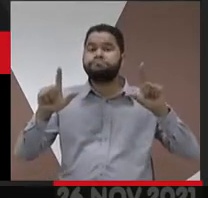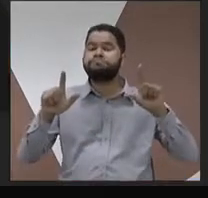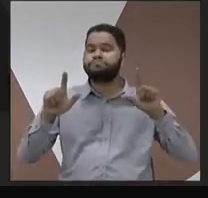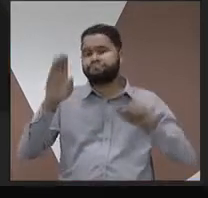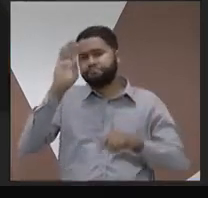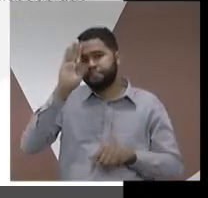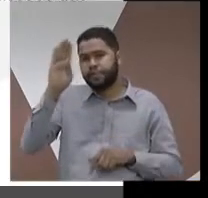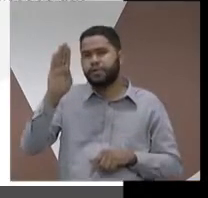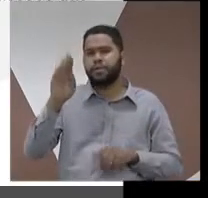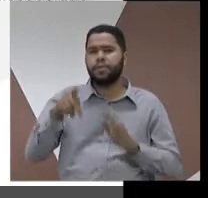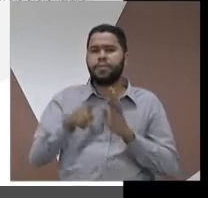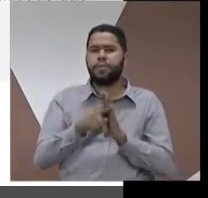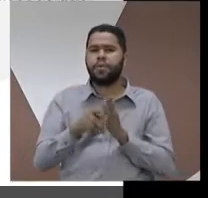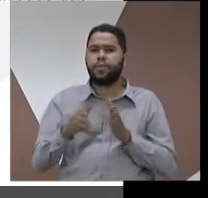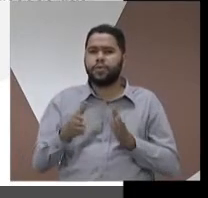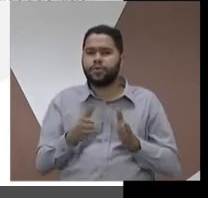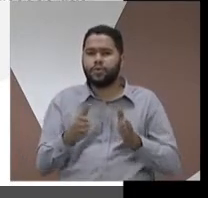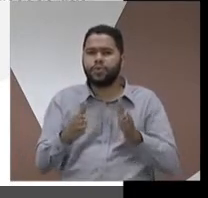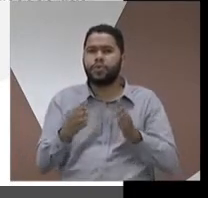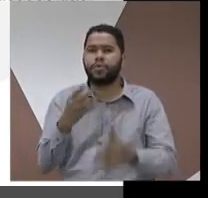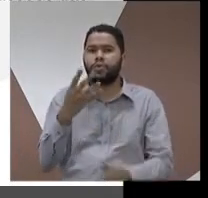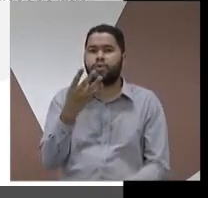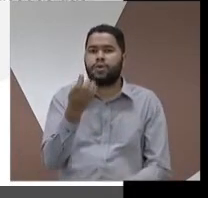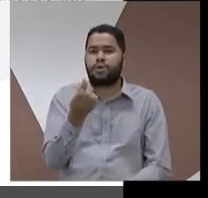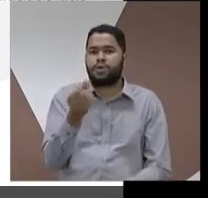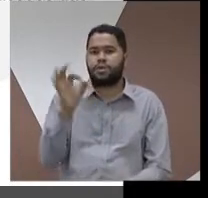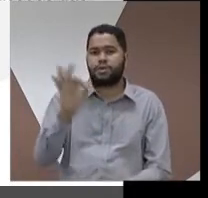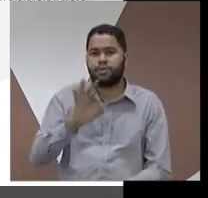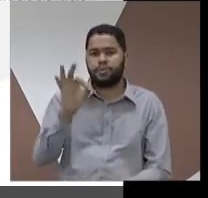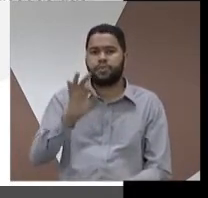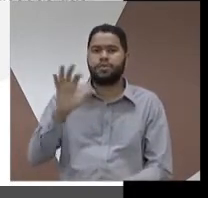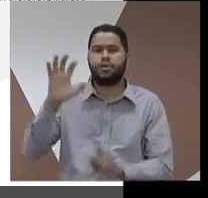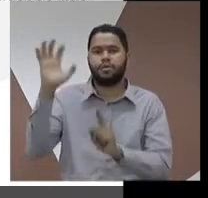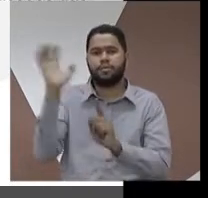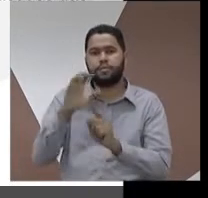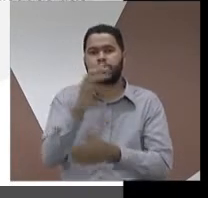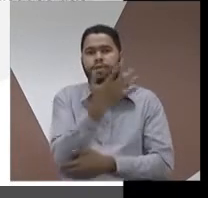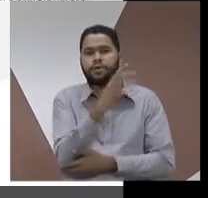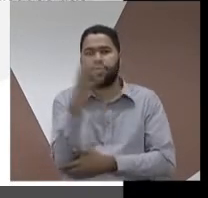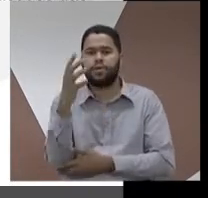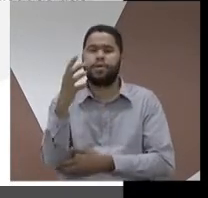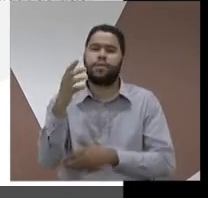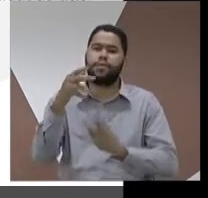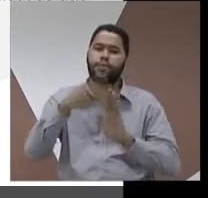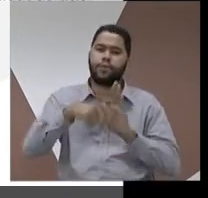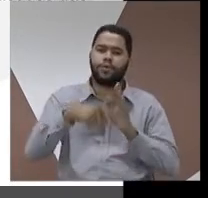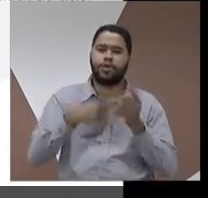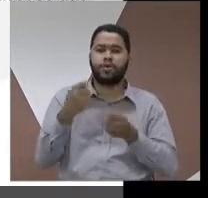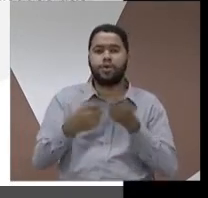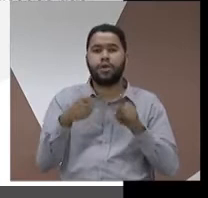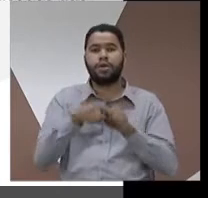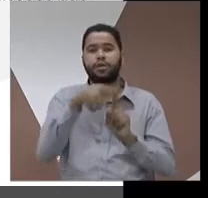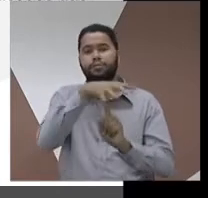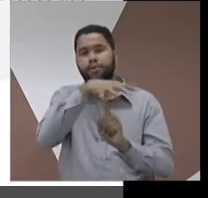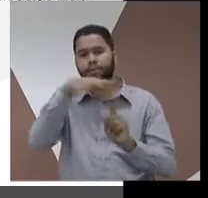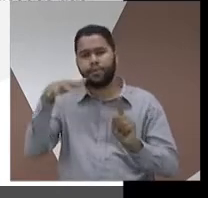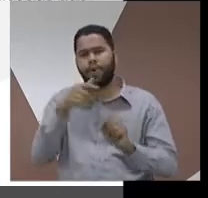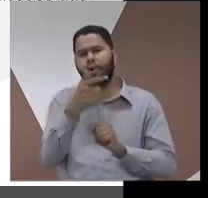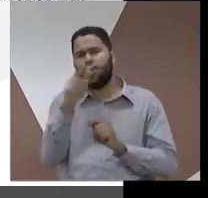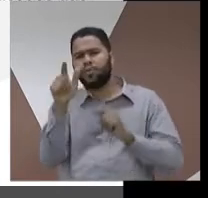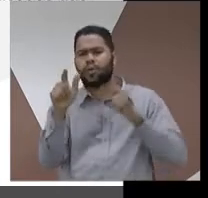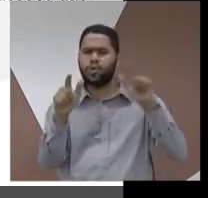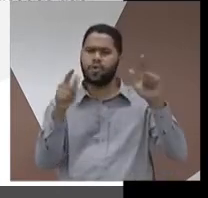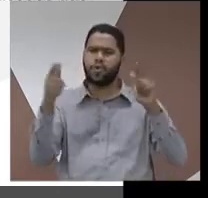principalmente sobre o traçado diretriz, 46%, impacto ambiental, econômico financeiro, projetos de engenharia, desapropriação e outros. Então,